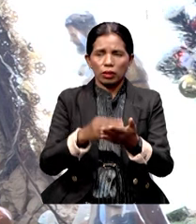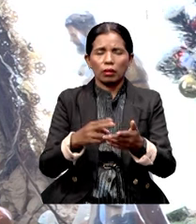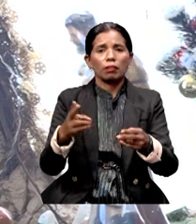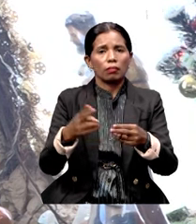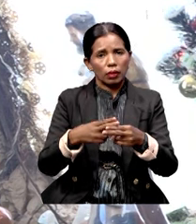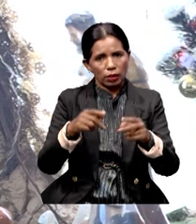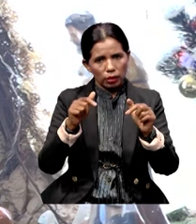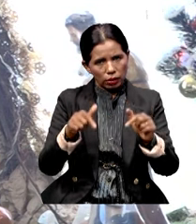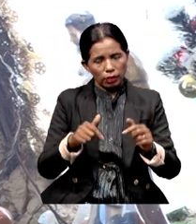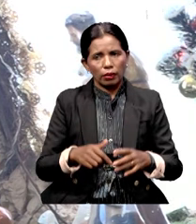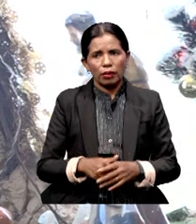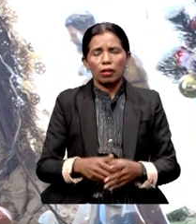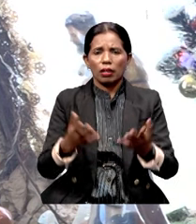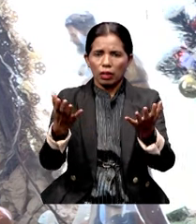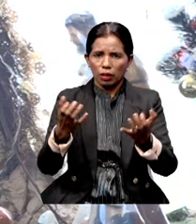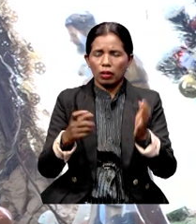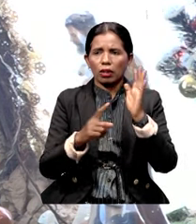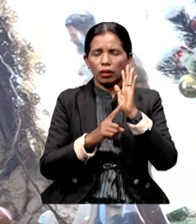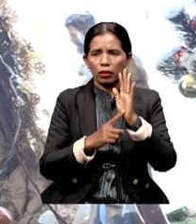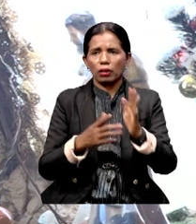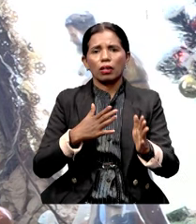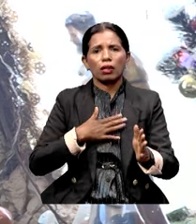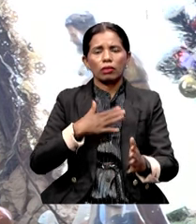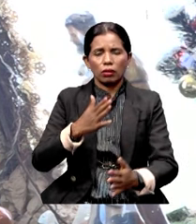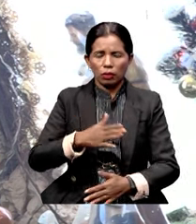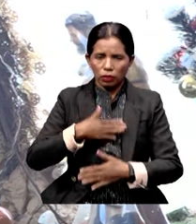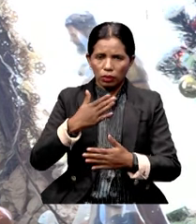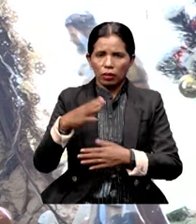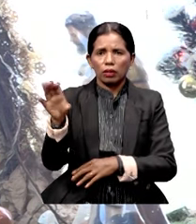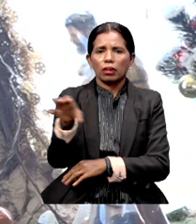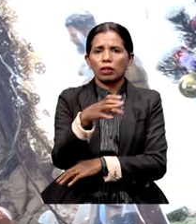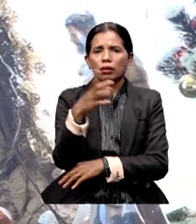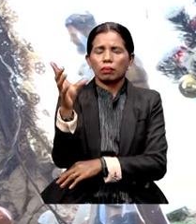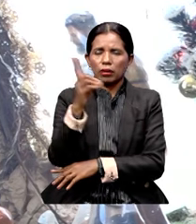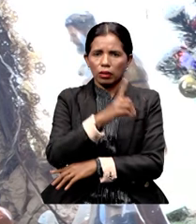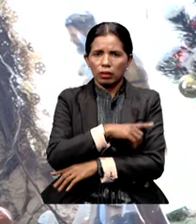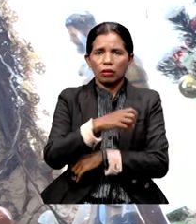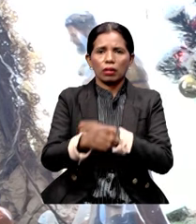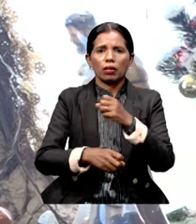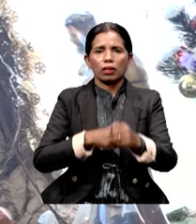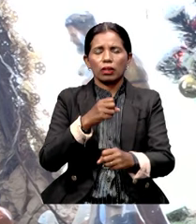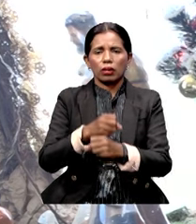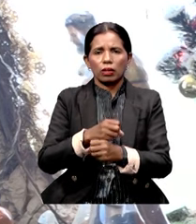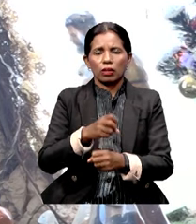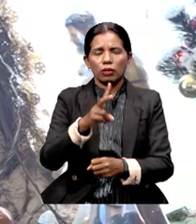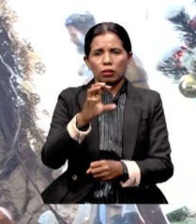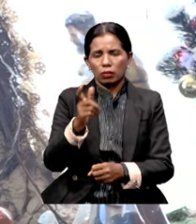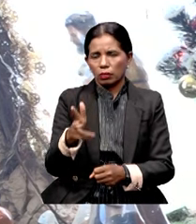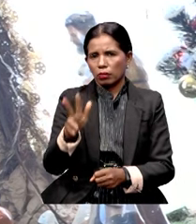idanei, hakara katoo, haniak solo Natal, tinan rihun rua ruanu